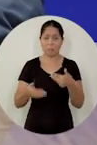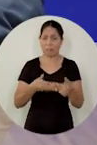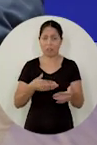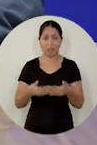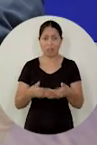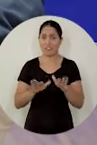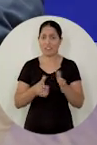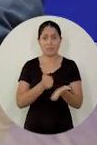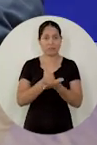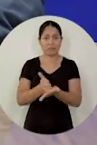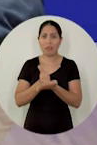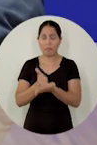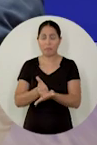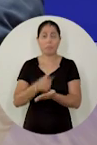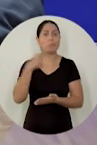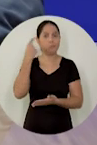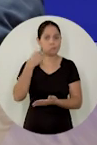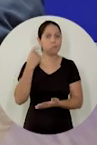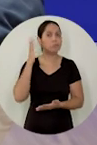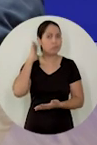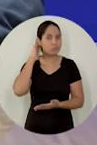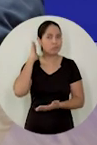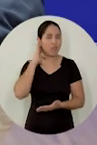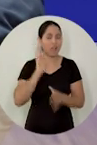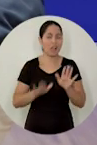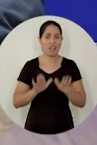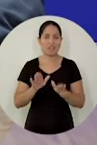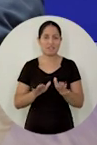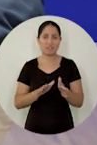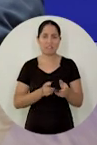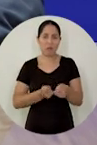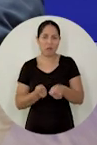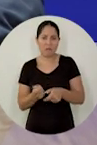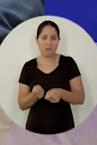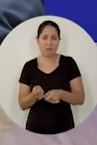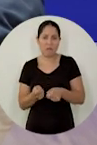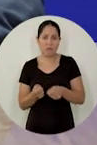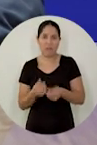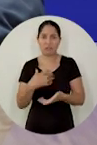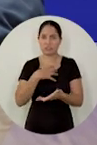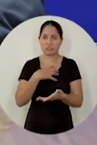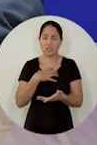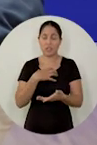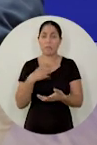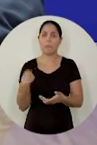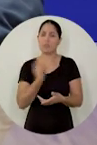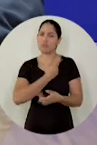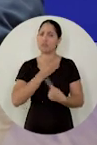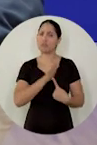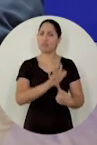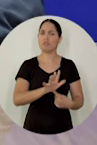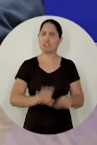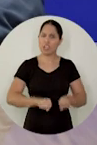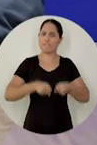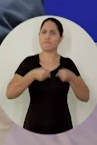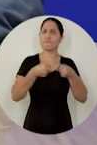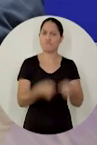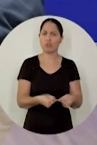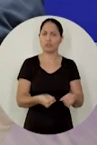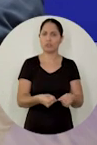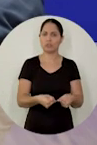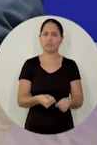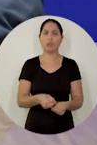do Estado. A advocacia paraense tem sido forjada neste contexto e tem demonstrado que é forte,